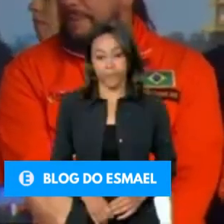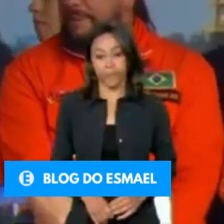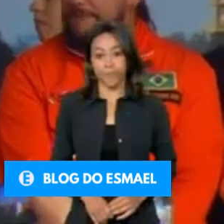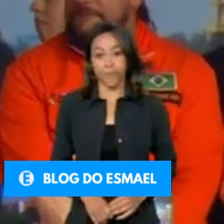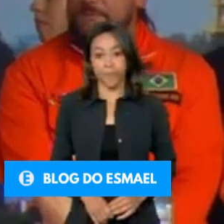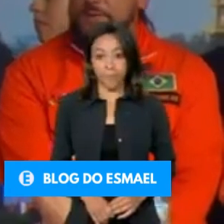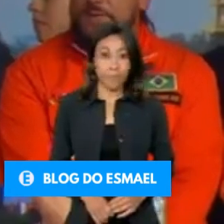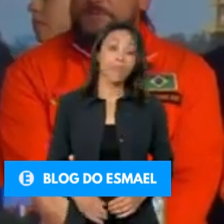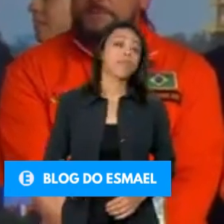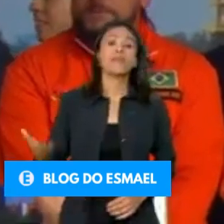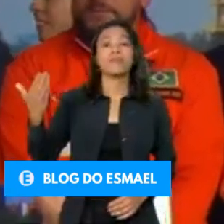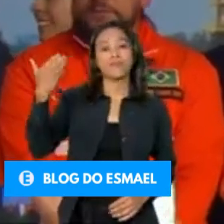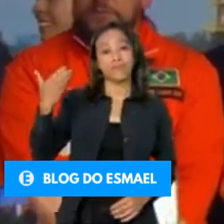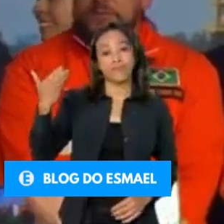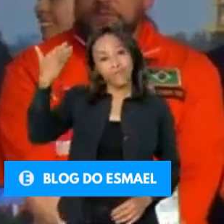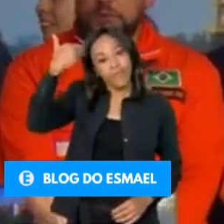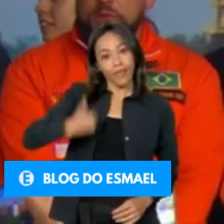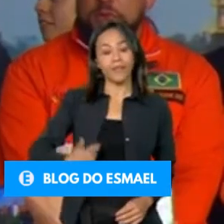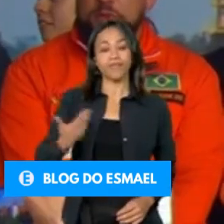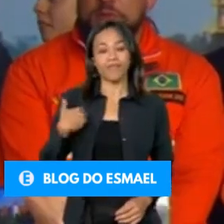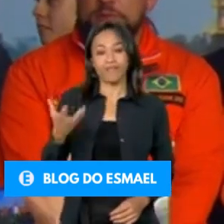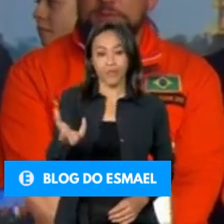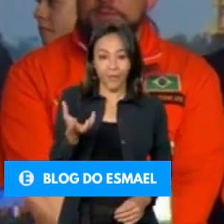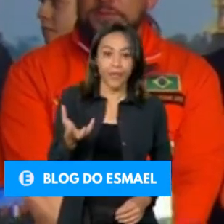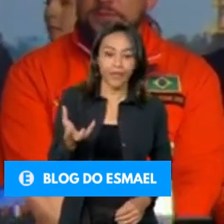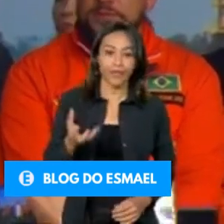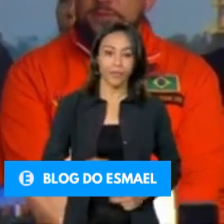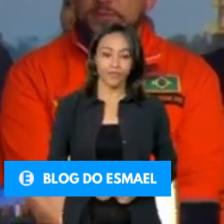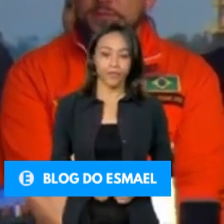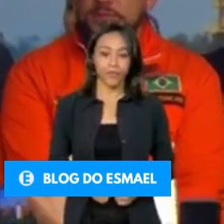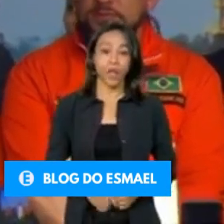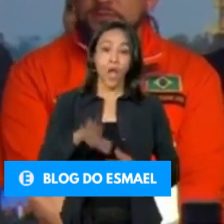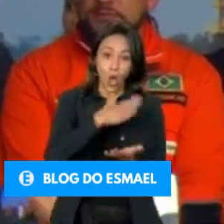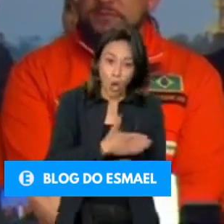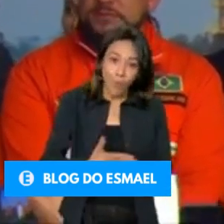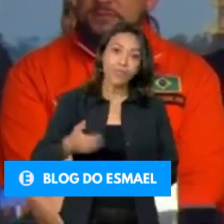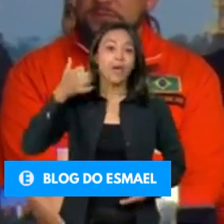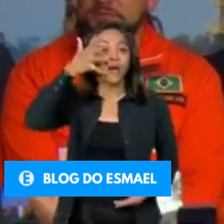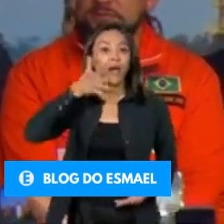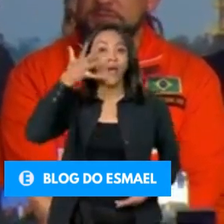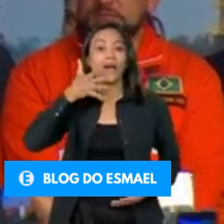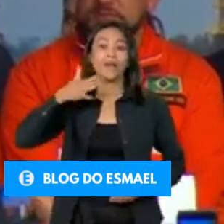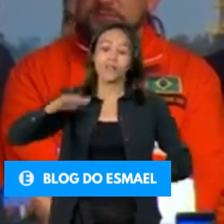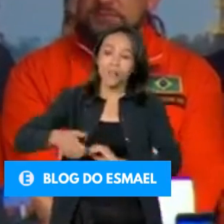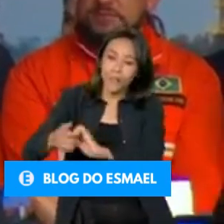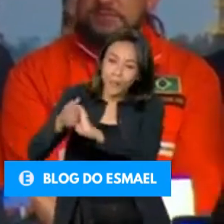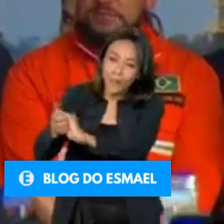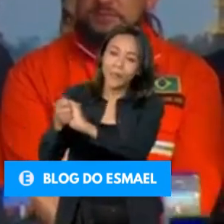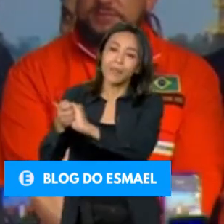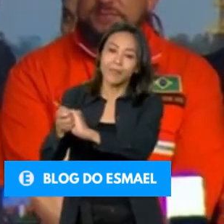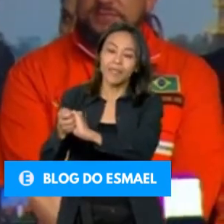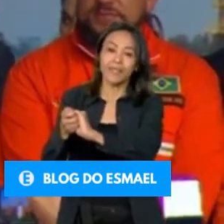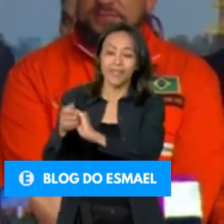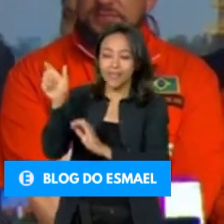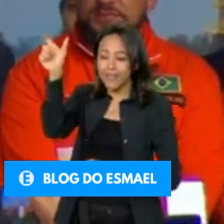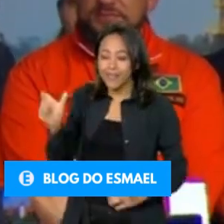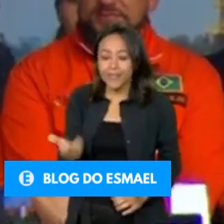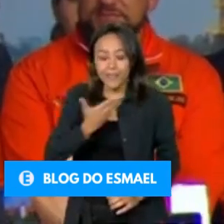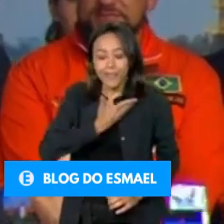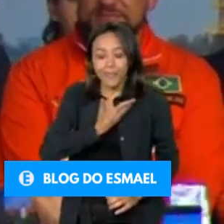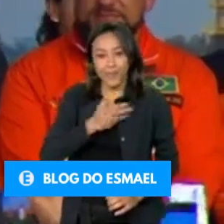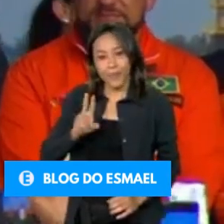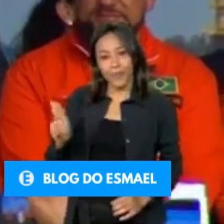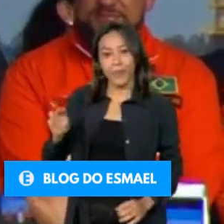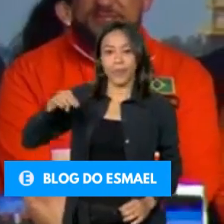Eu quero começar a minha fala cumprimentando a companheira